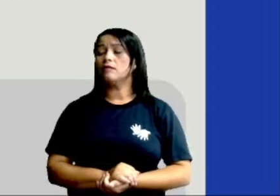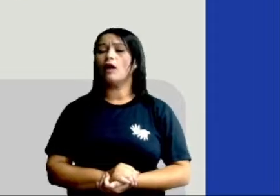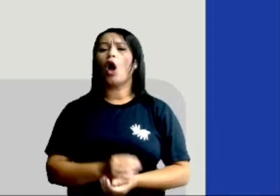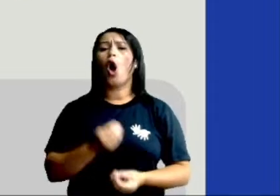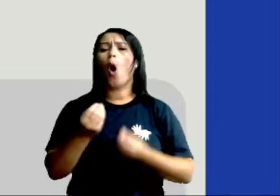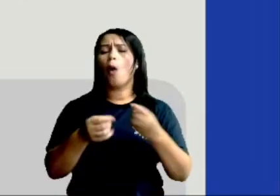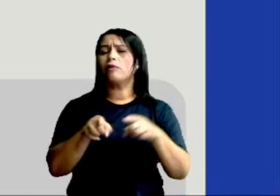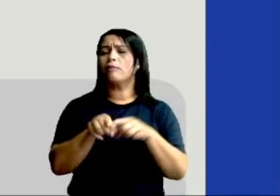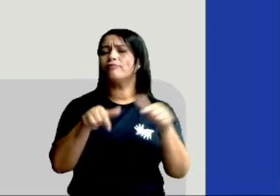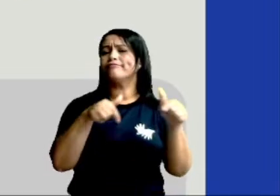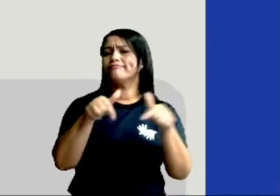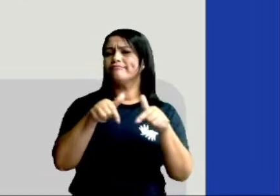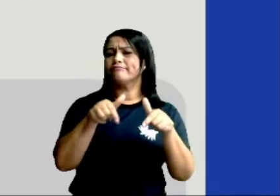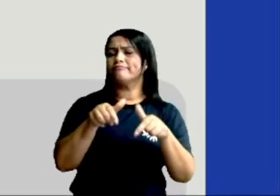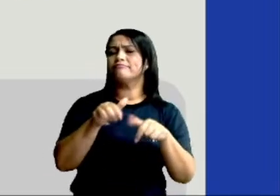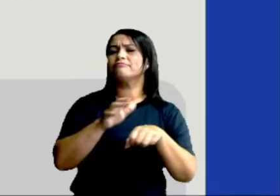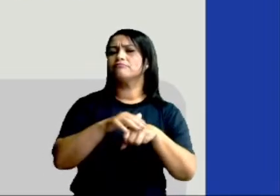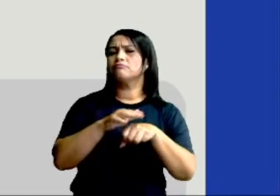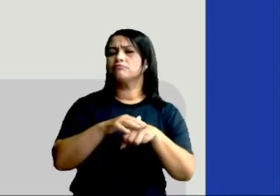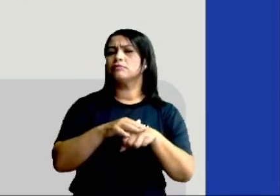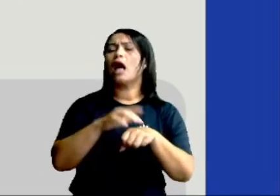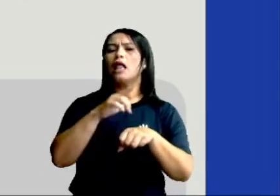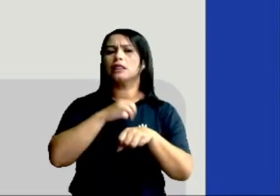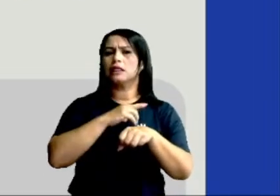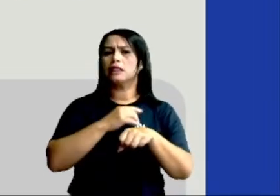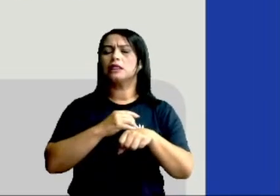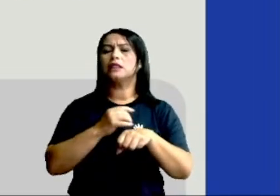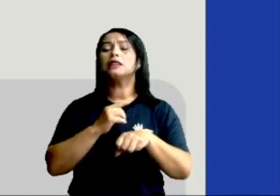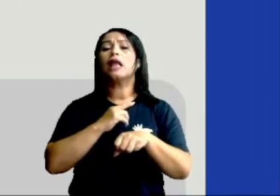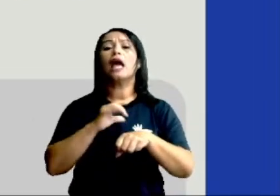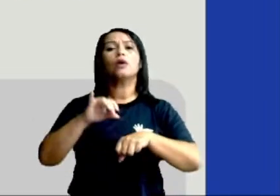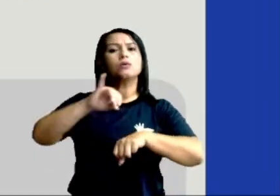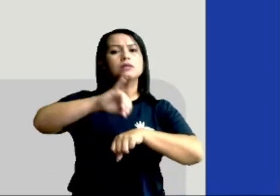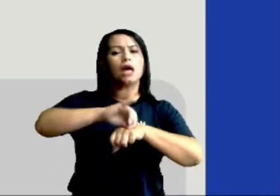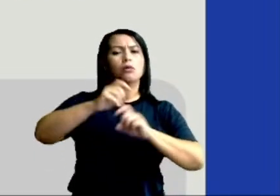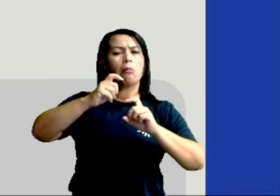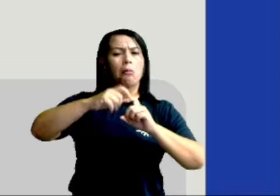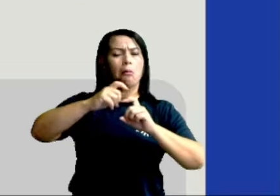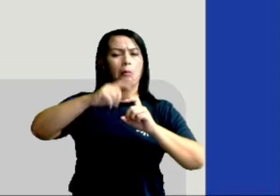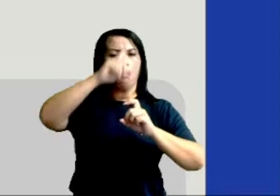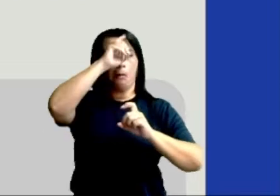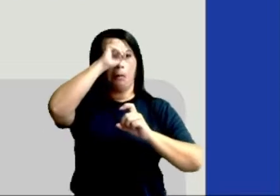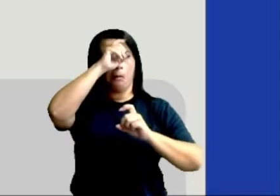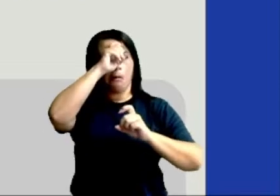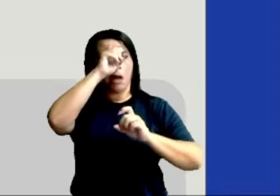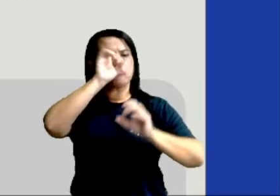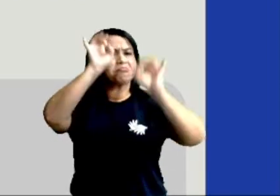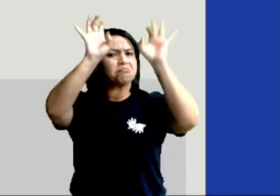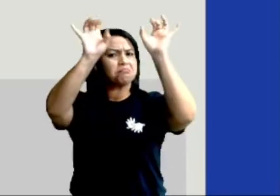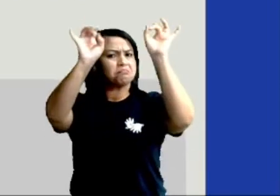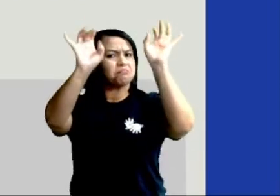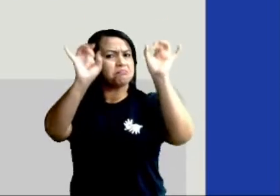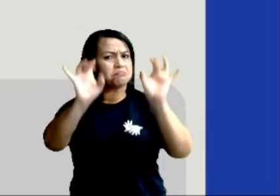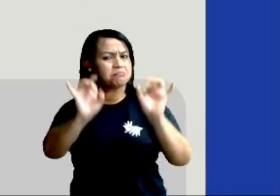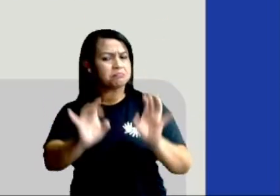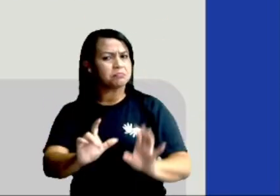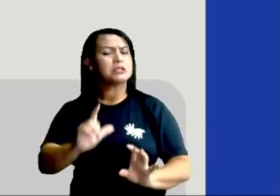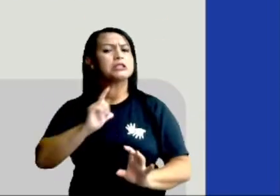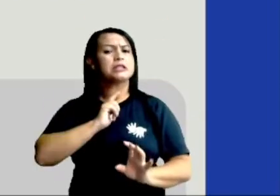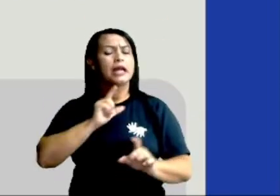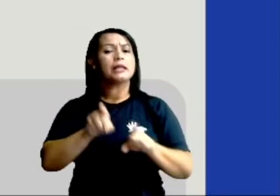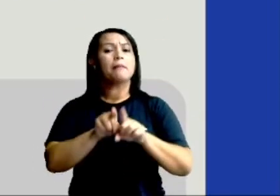Serviços. No Sudeste, encontram-se centros médicos e hospitalares altamente especializados,